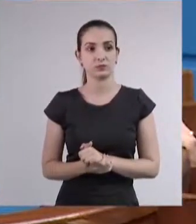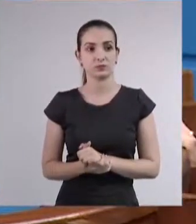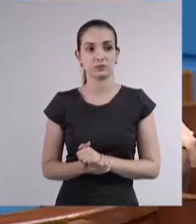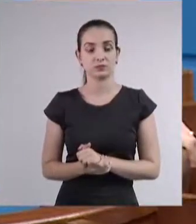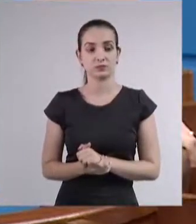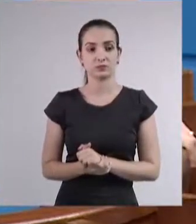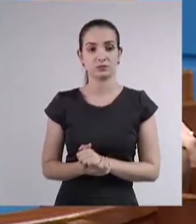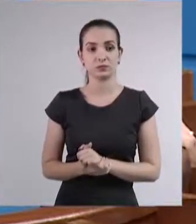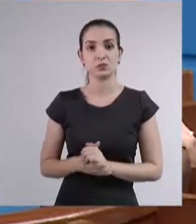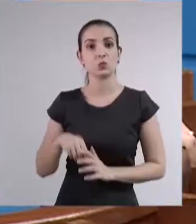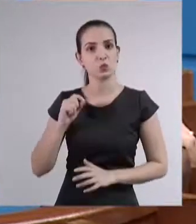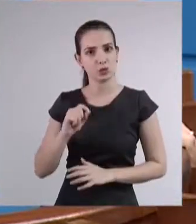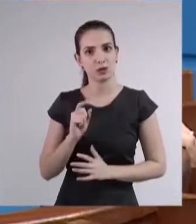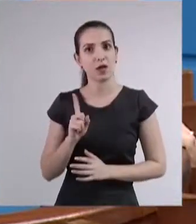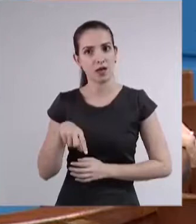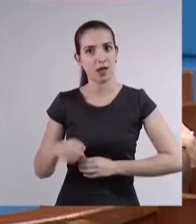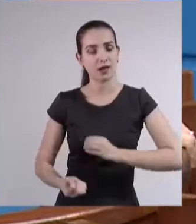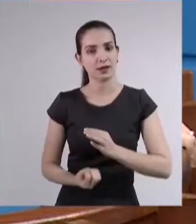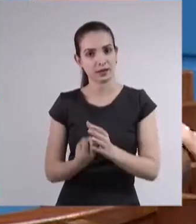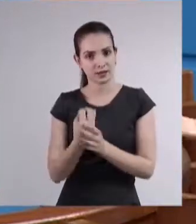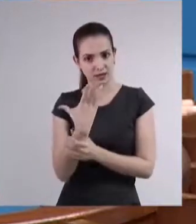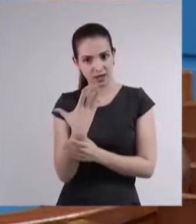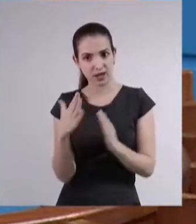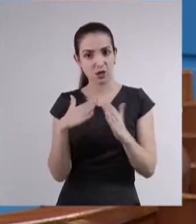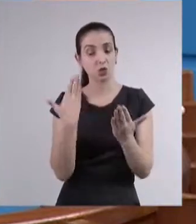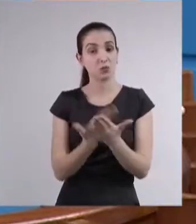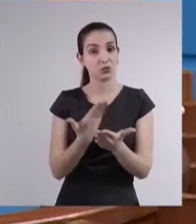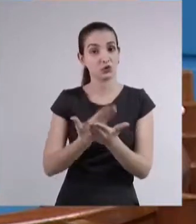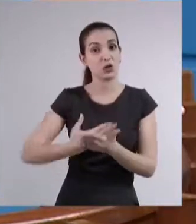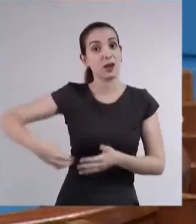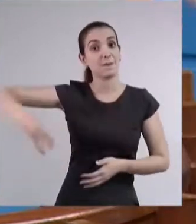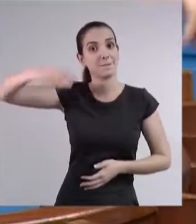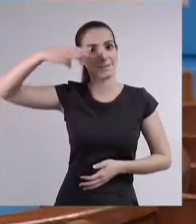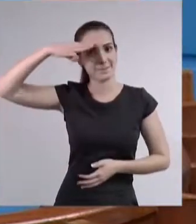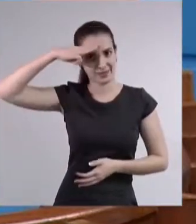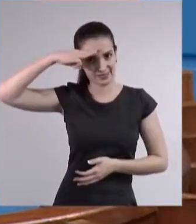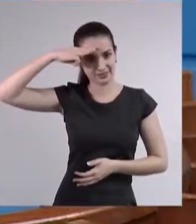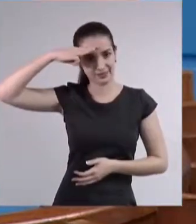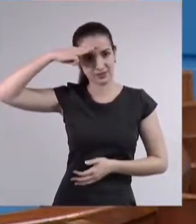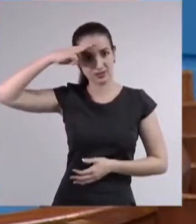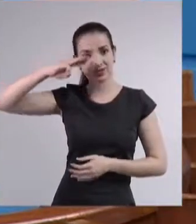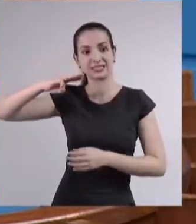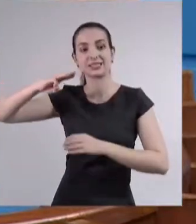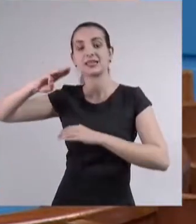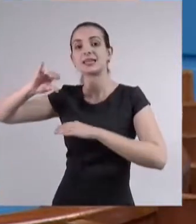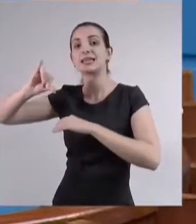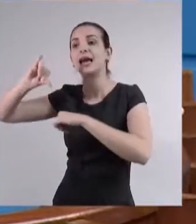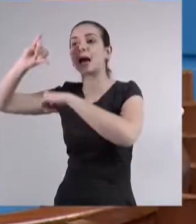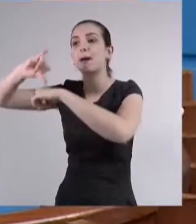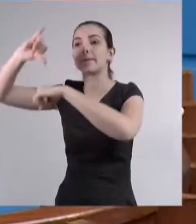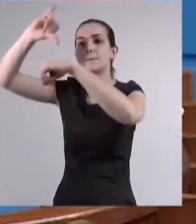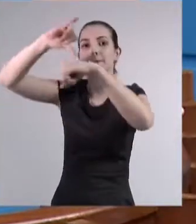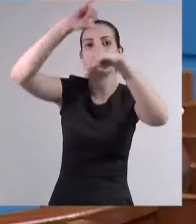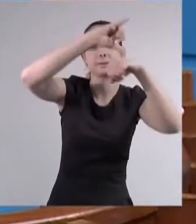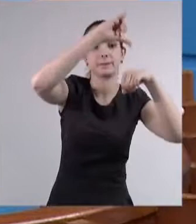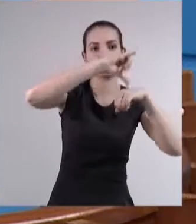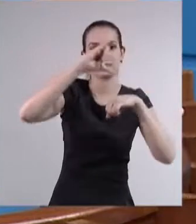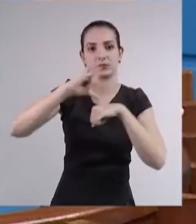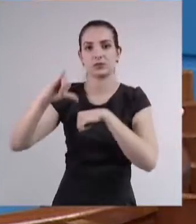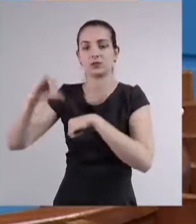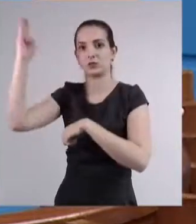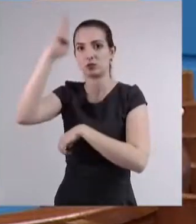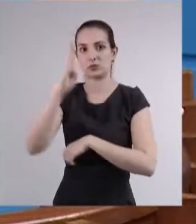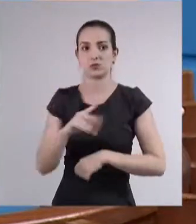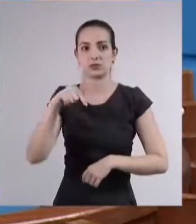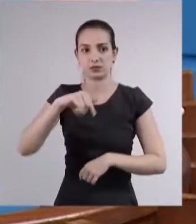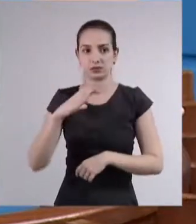foi de criar uma escola militar em cada capital do Brasil. Campo Grande já